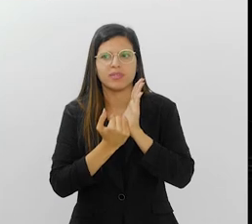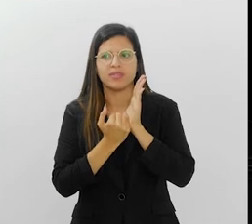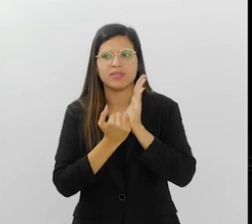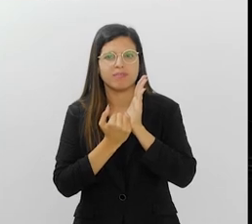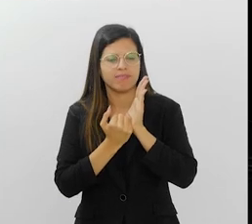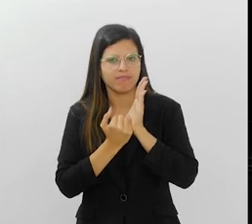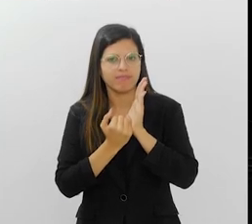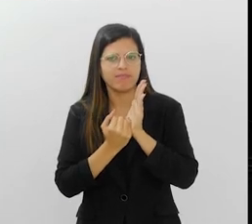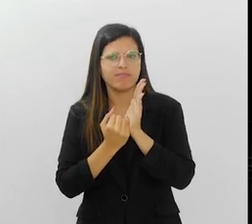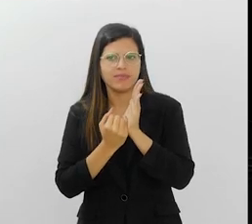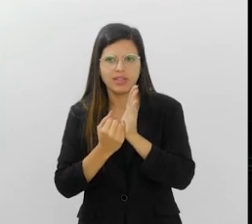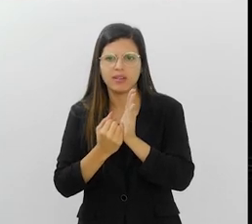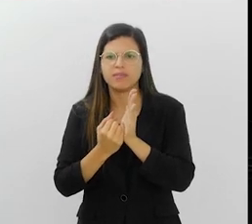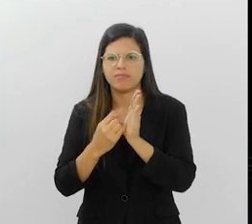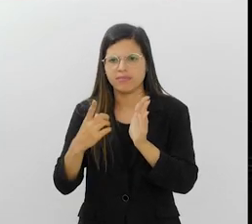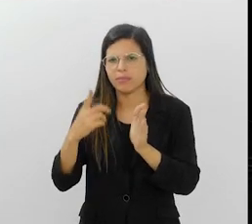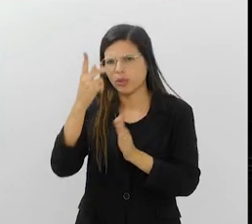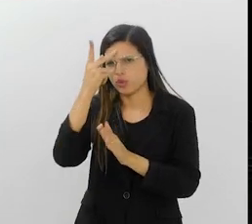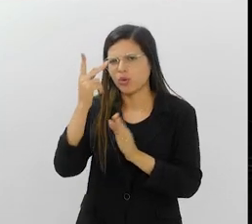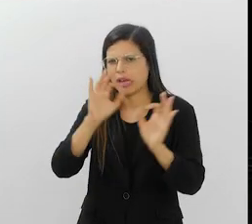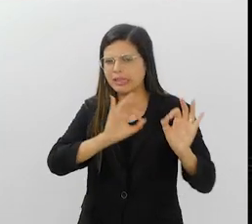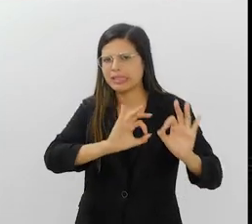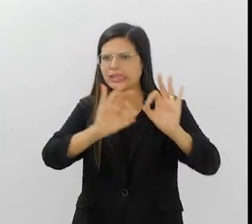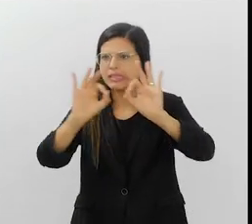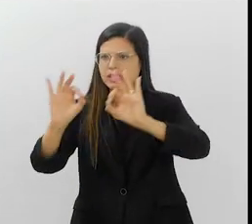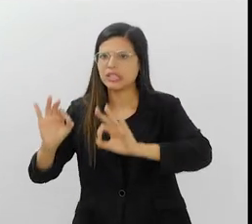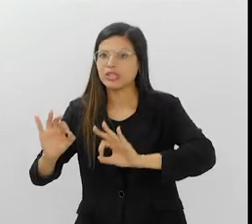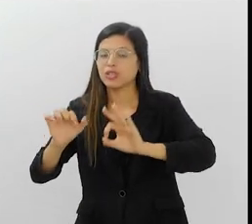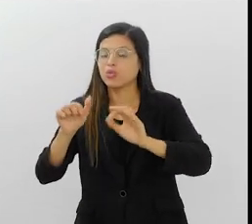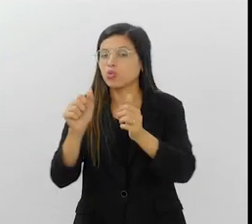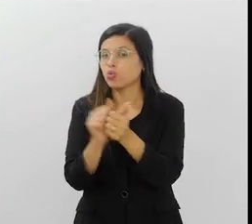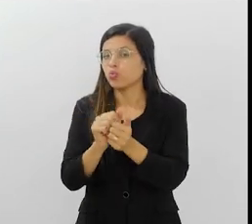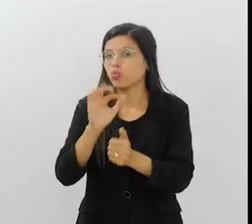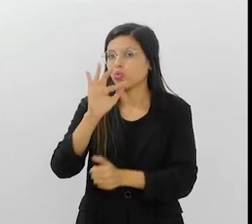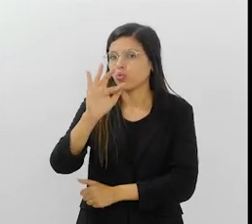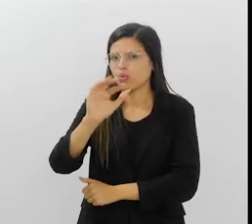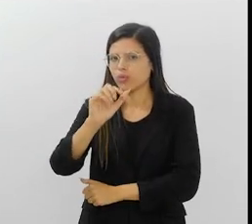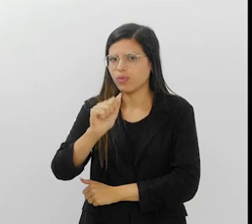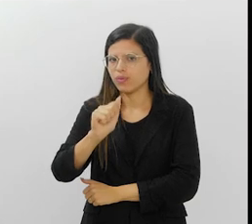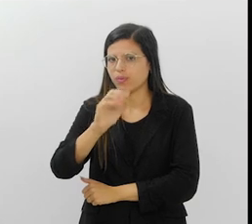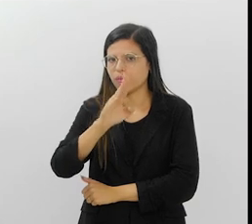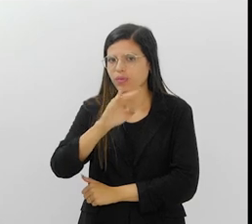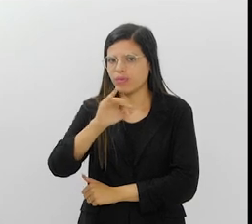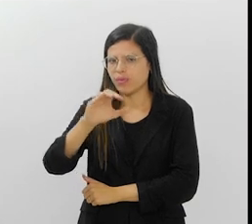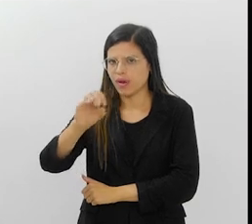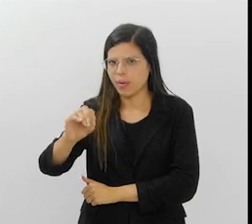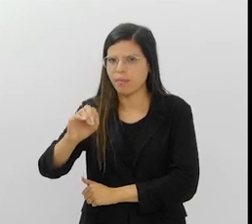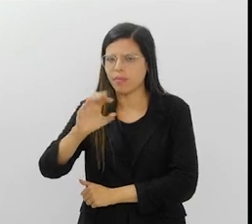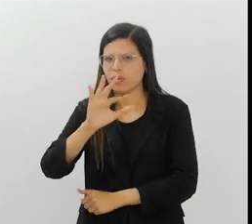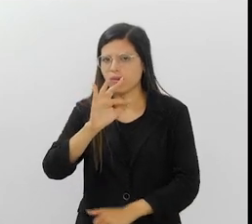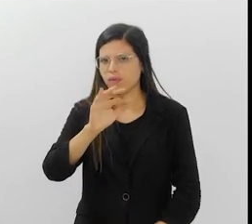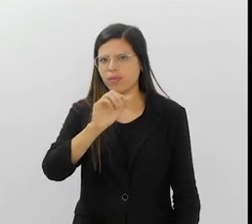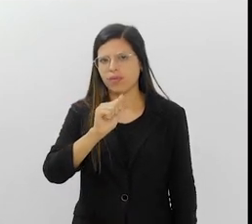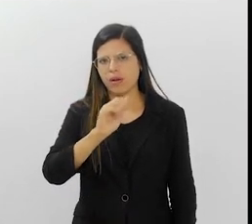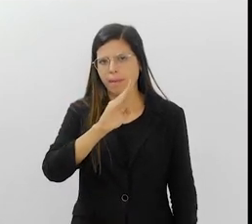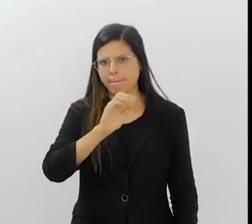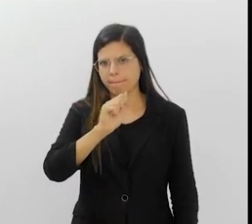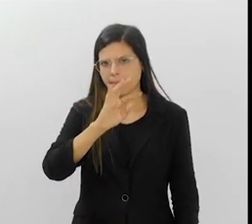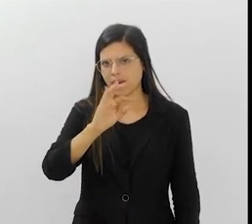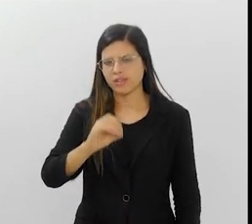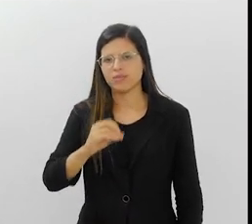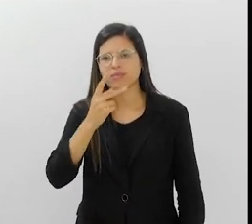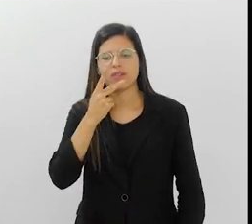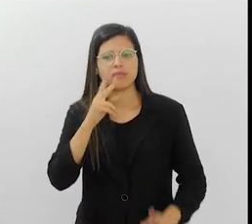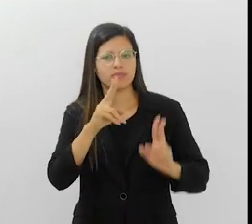tem muitos acessos, muitas visualizações, que foi com o Fábio Fabato, contando a relação dele com a professora Rosa Magalhães.